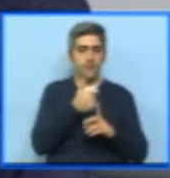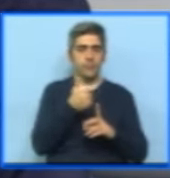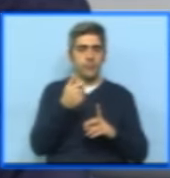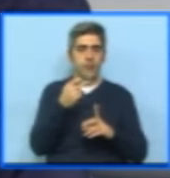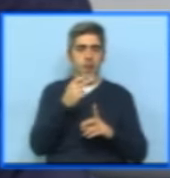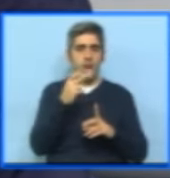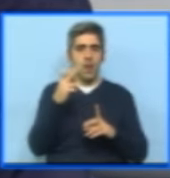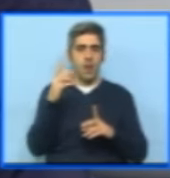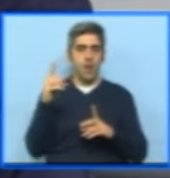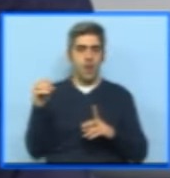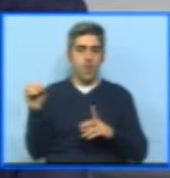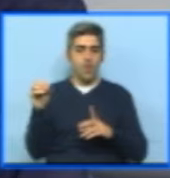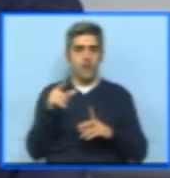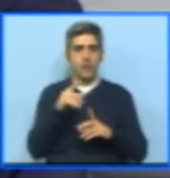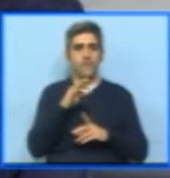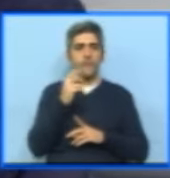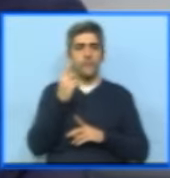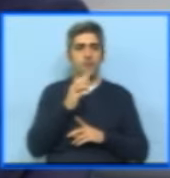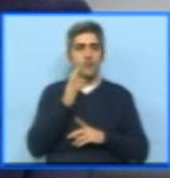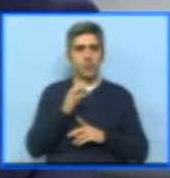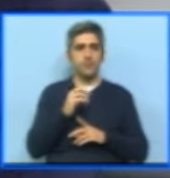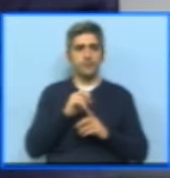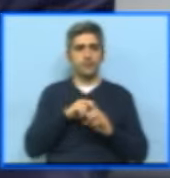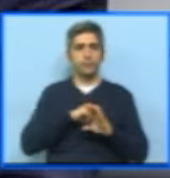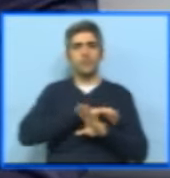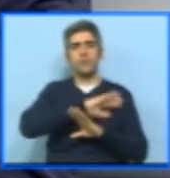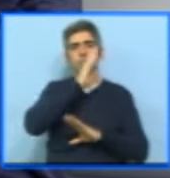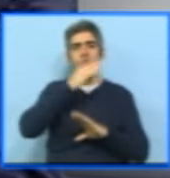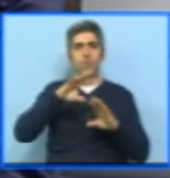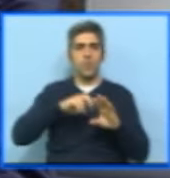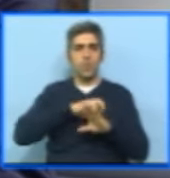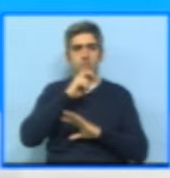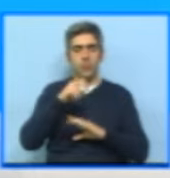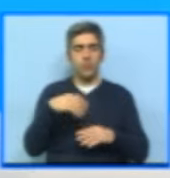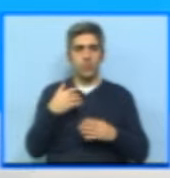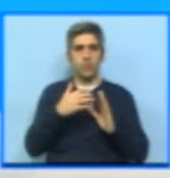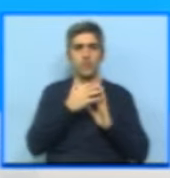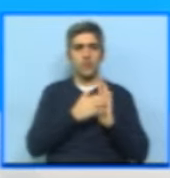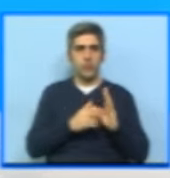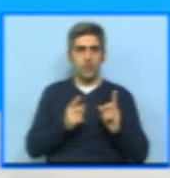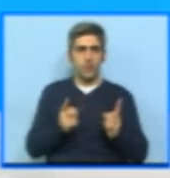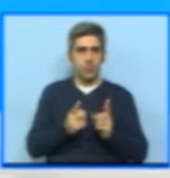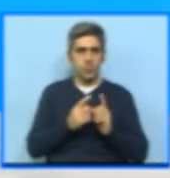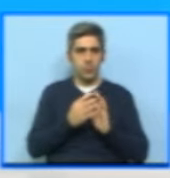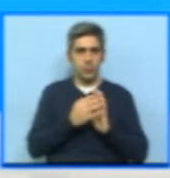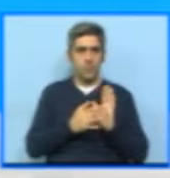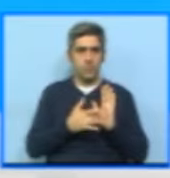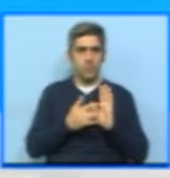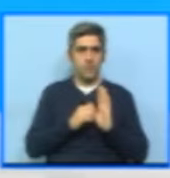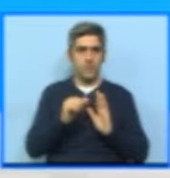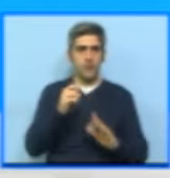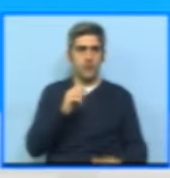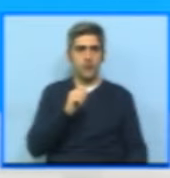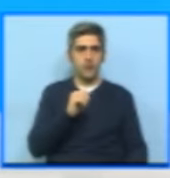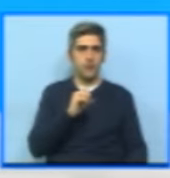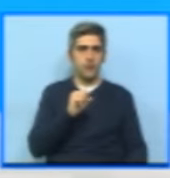nesta fé, de facto, de transportar mesmo montanhas. Foi este texto, um breve texto do livro do Gênesis, e